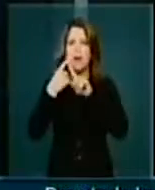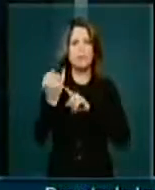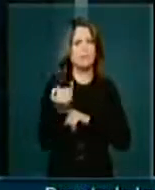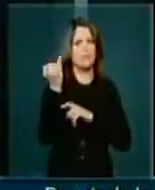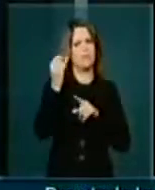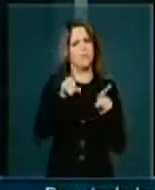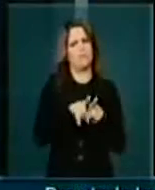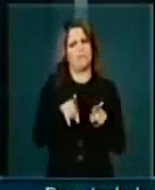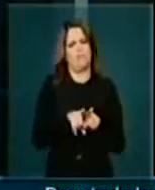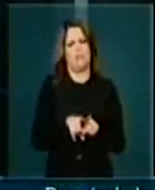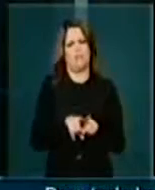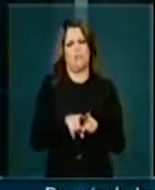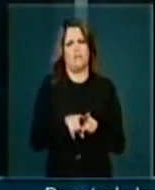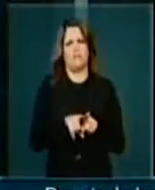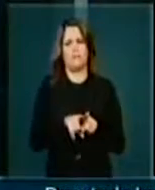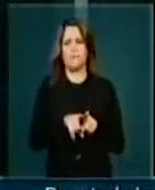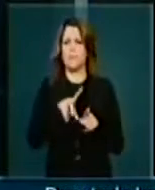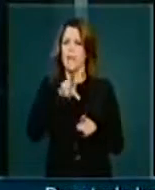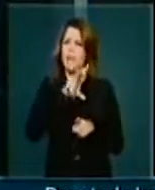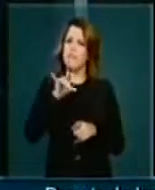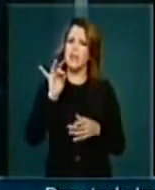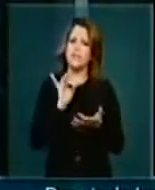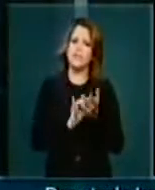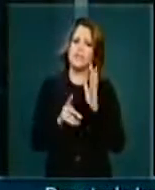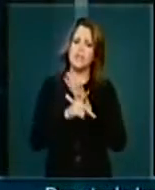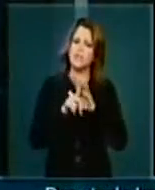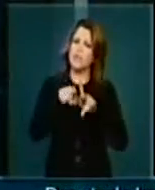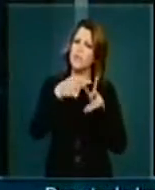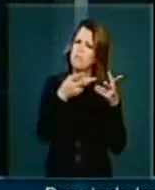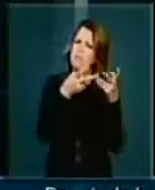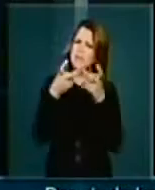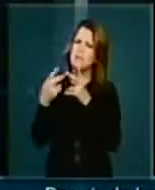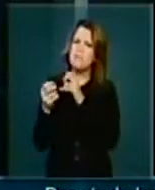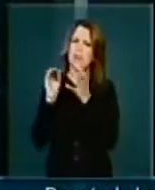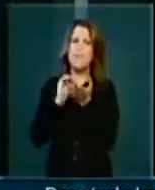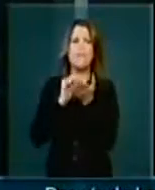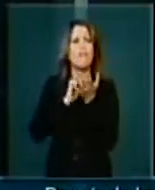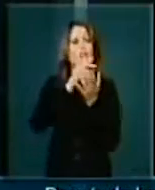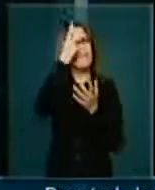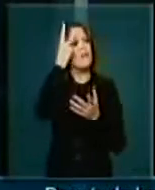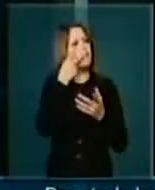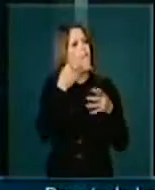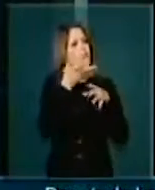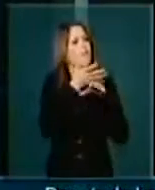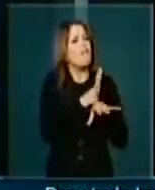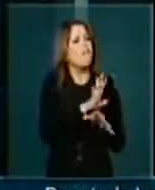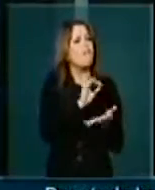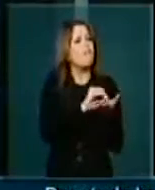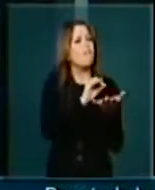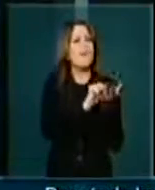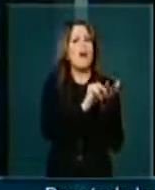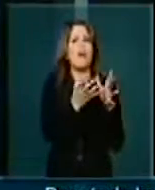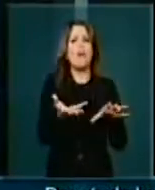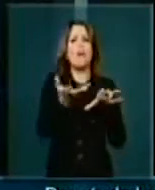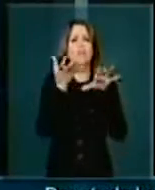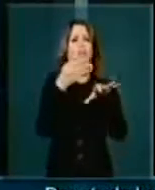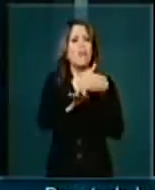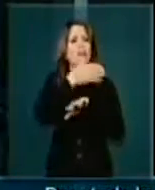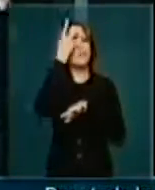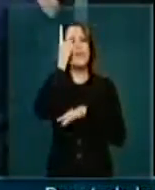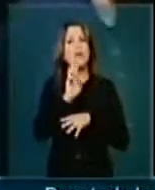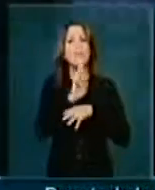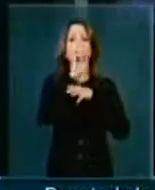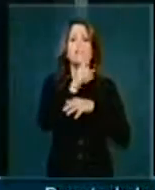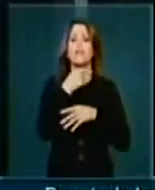expressivos. E será indubitável a constatação sobre o esvaziamento do papel do Poder Legislativo do Brasil na atualidade.